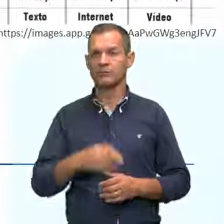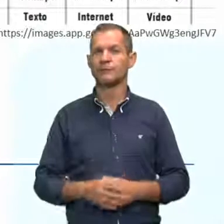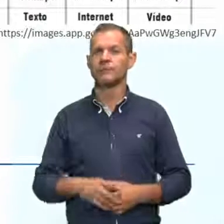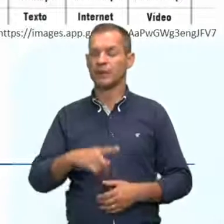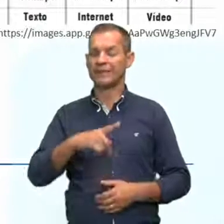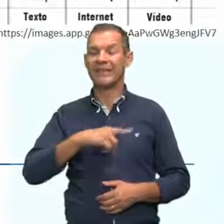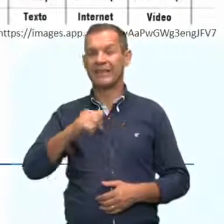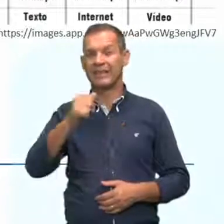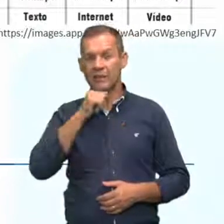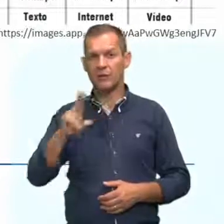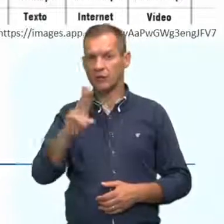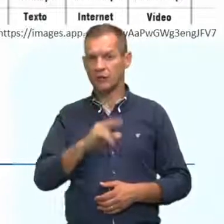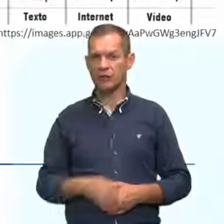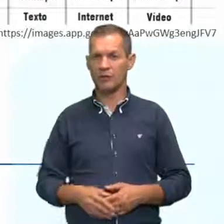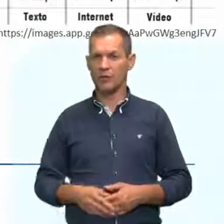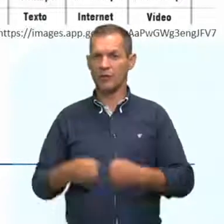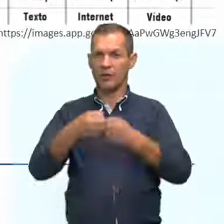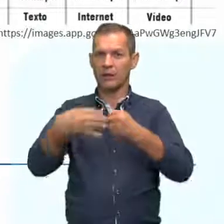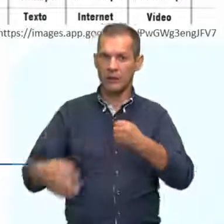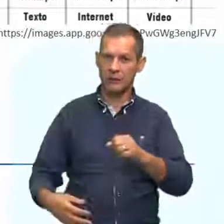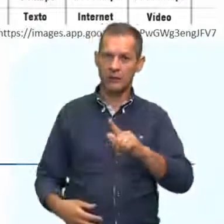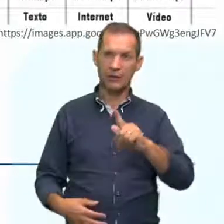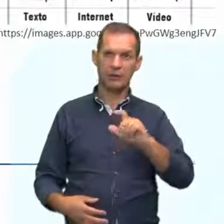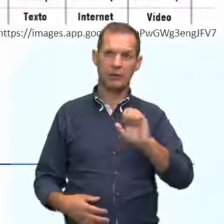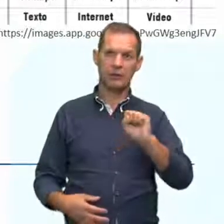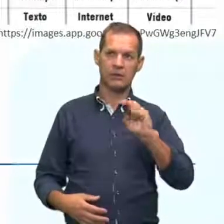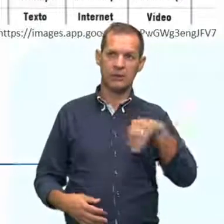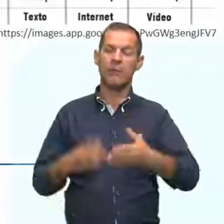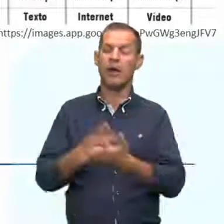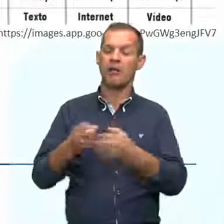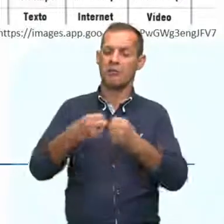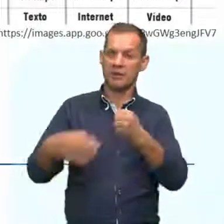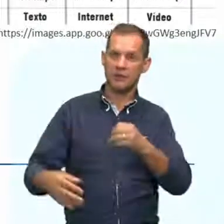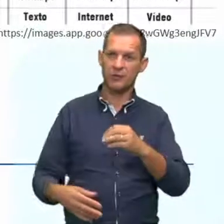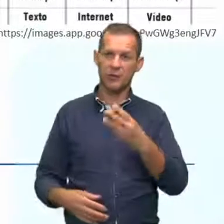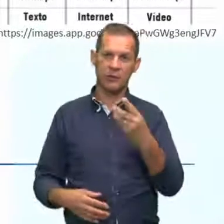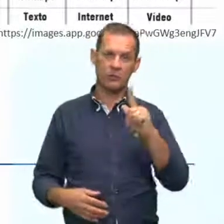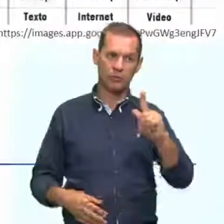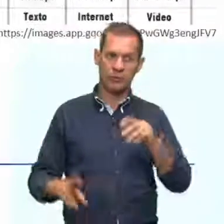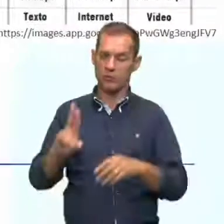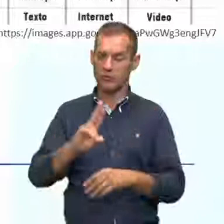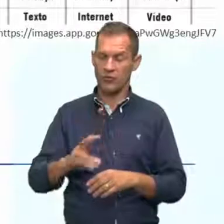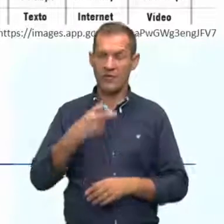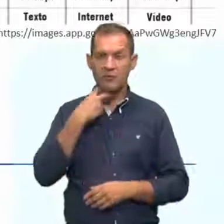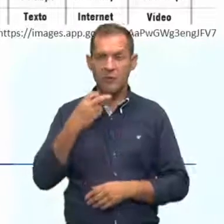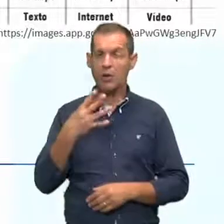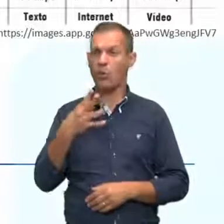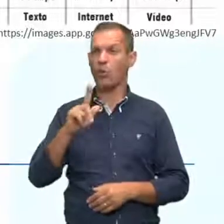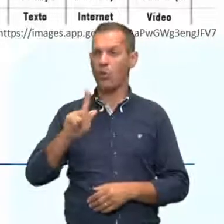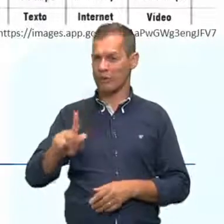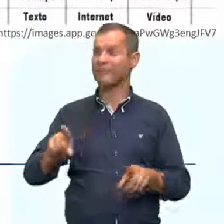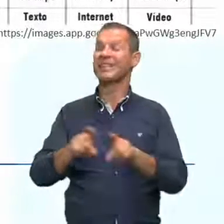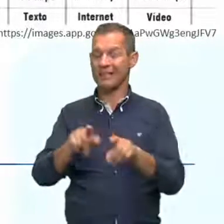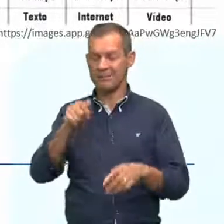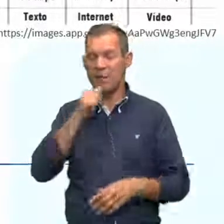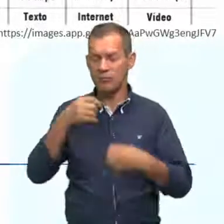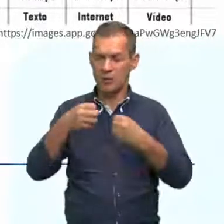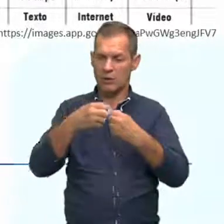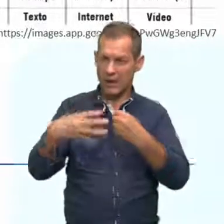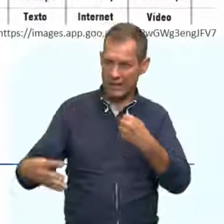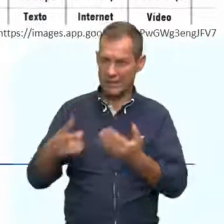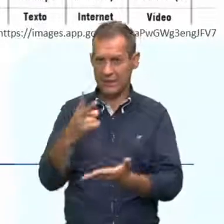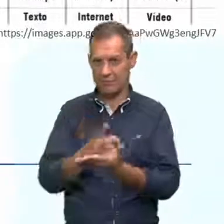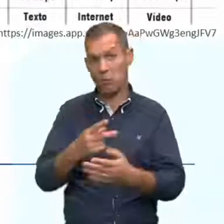ele continua utilizando a rede GSM. A mesma rede que o 3G utilizava para voz, o 4G continua